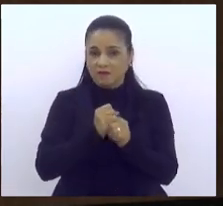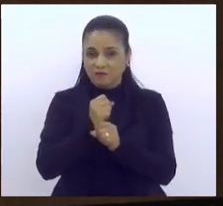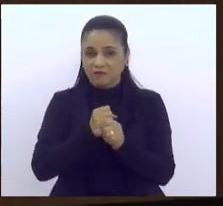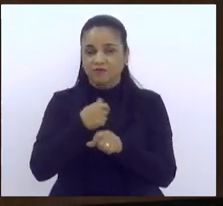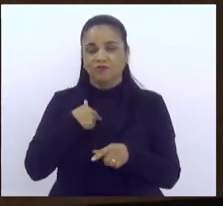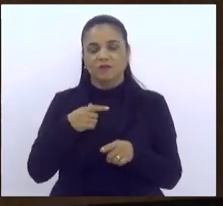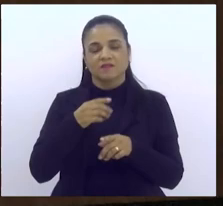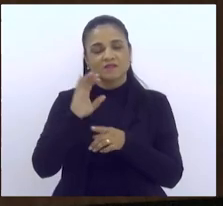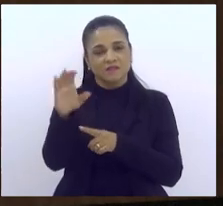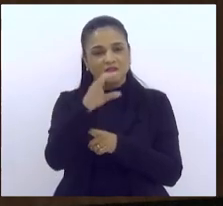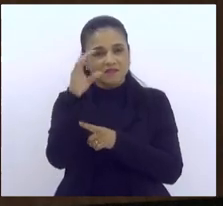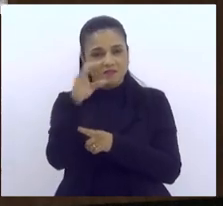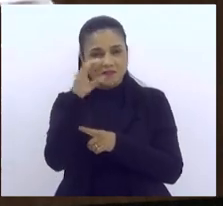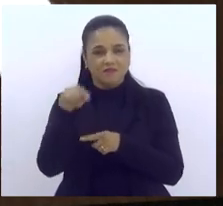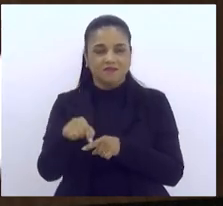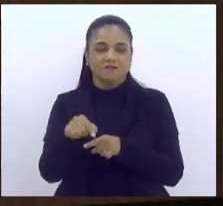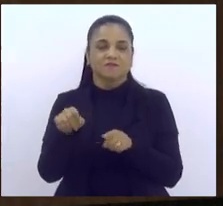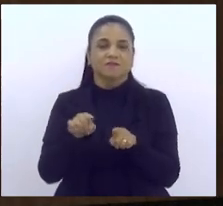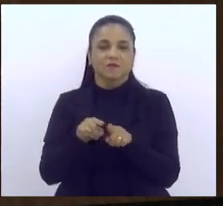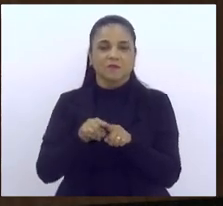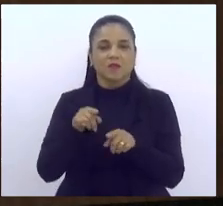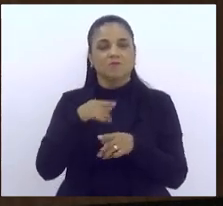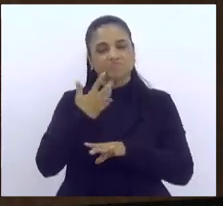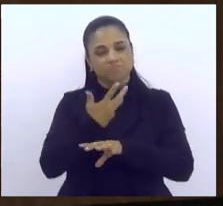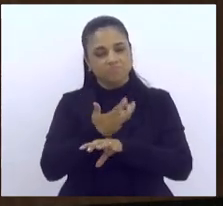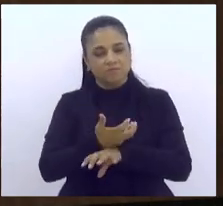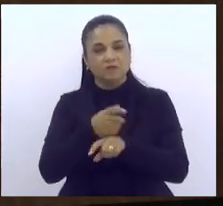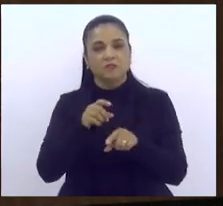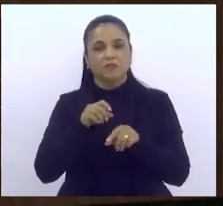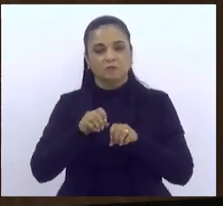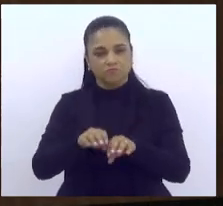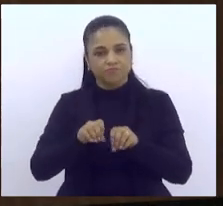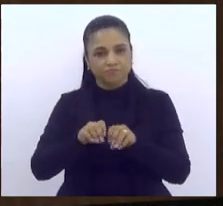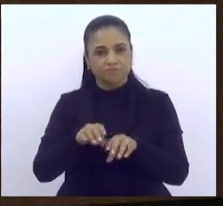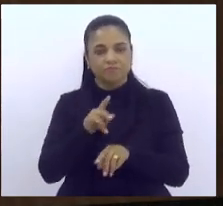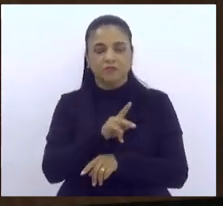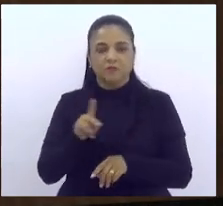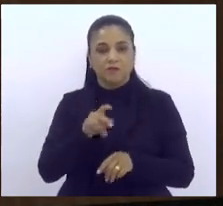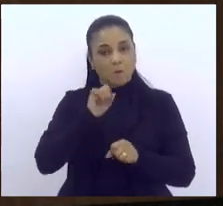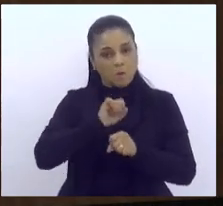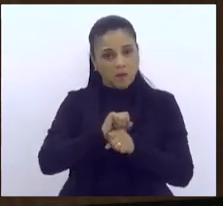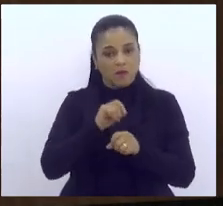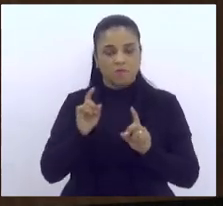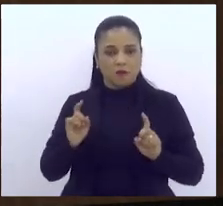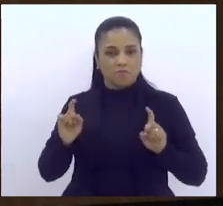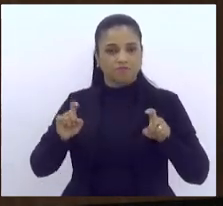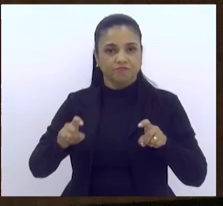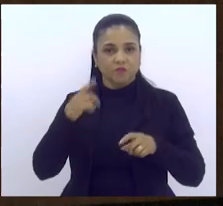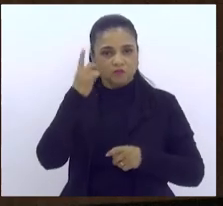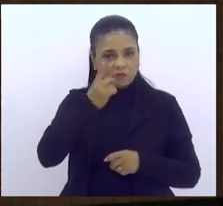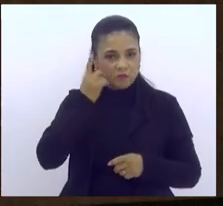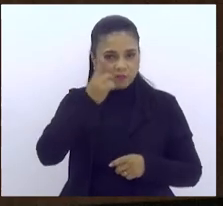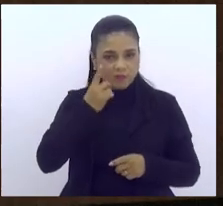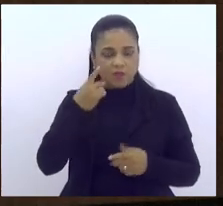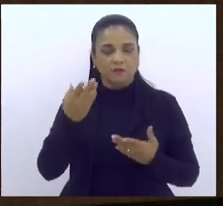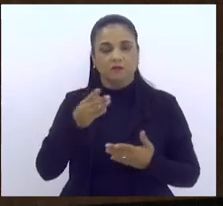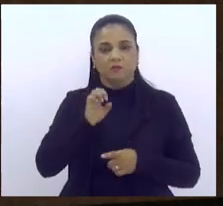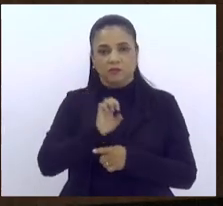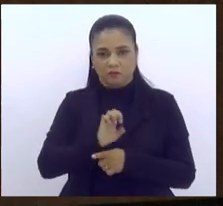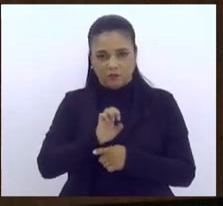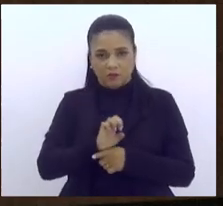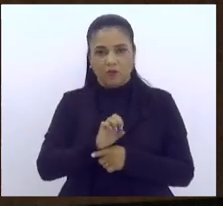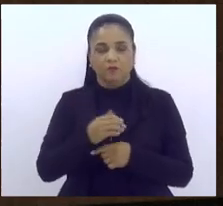da física, que é uma matéria que lecionei durante muito tempo e parei exatamente para exercer meu cargo hoje de deputado estadual,